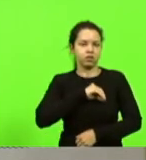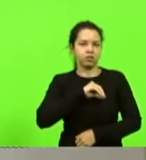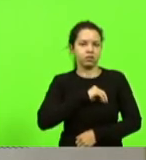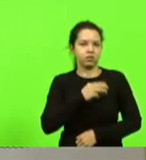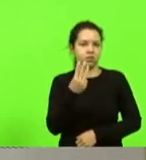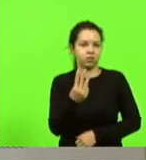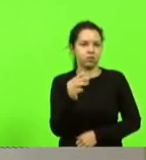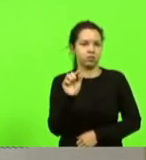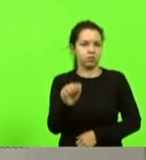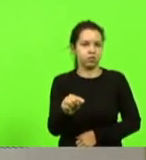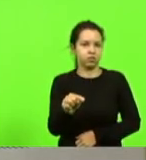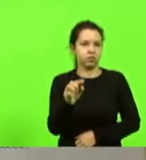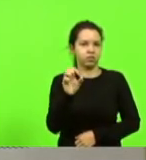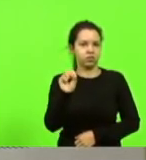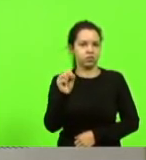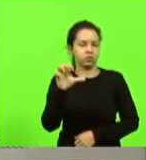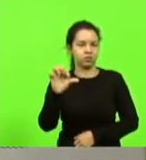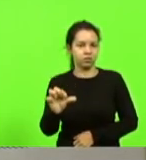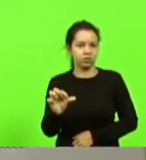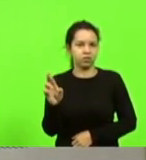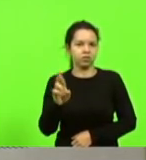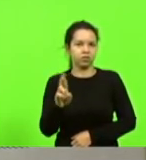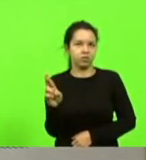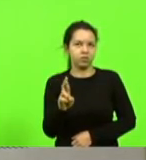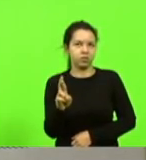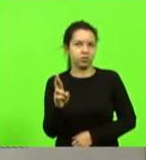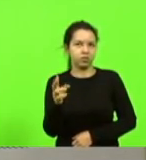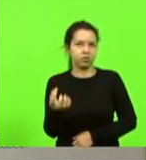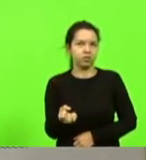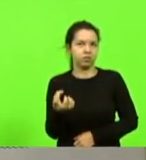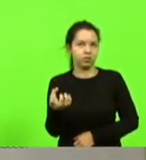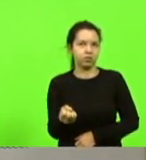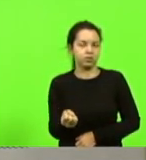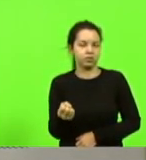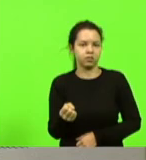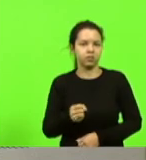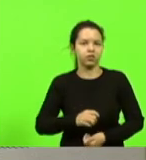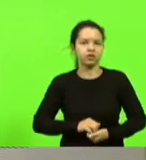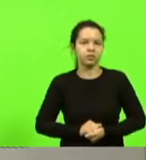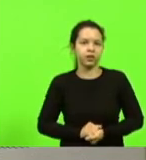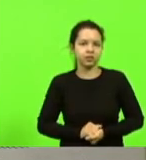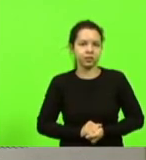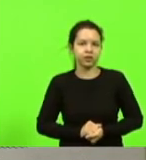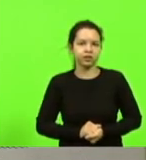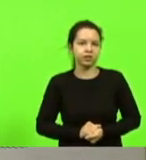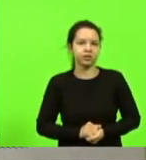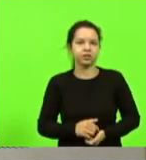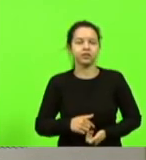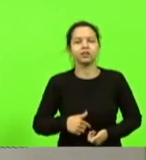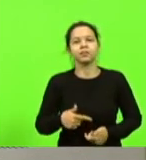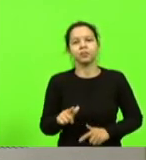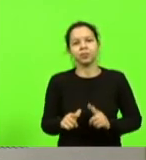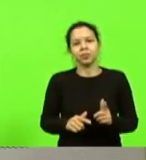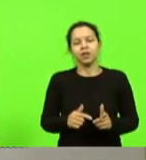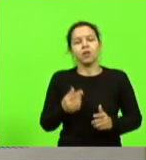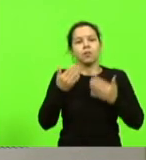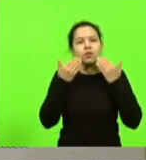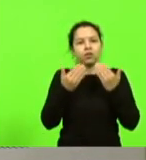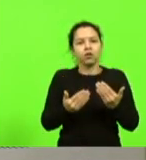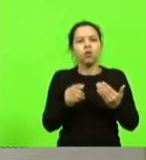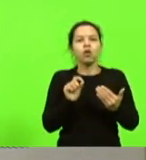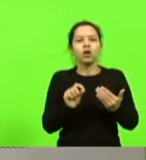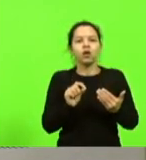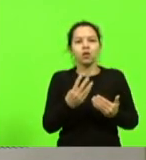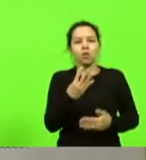R$ 3.089 de aposentadoria. Semana que vem eu vou trazer esse demonstrativo para mostrar o que, que é 40 anos